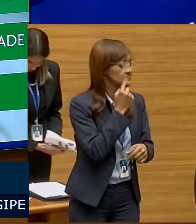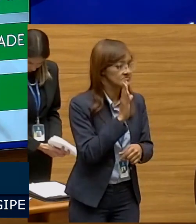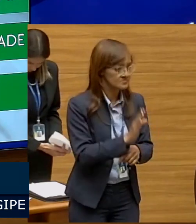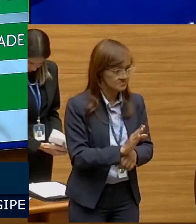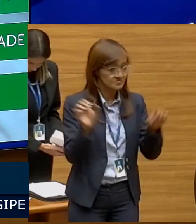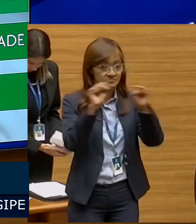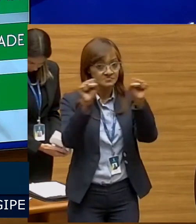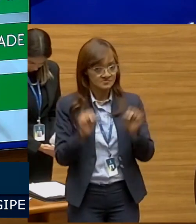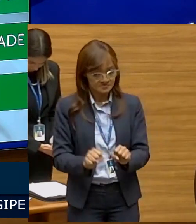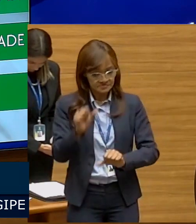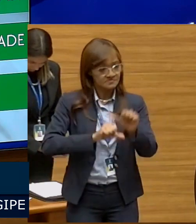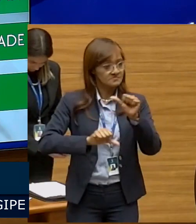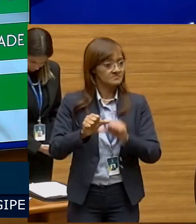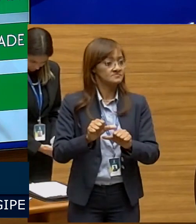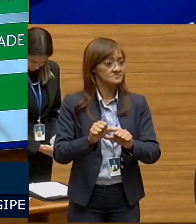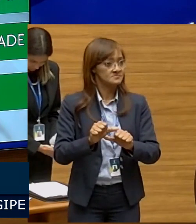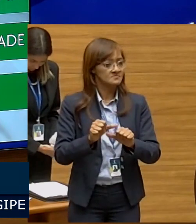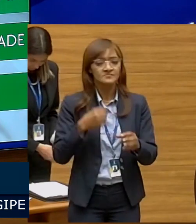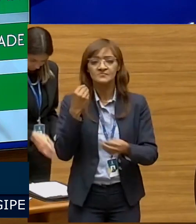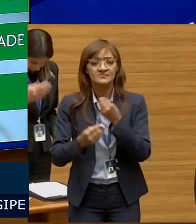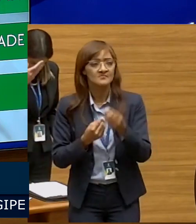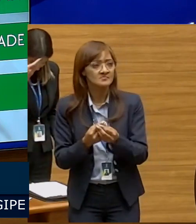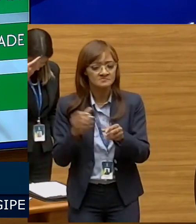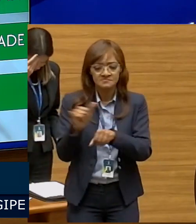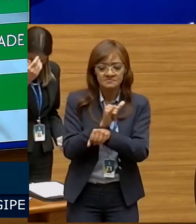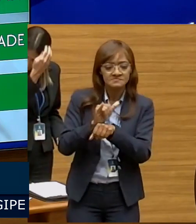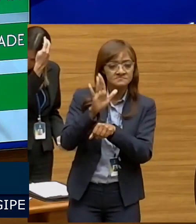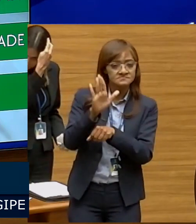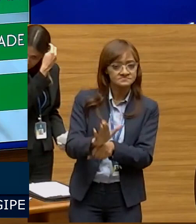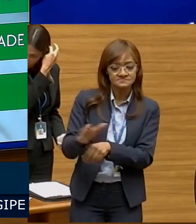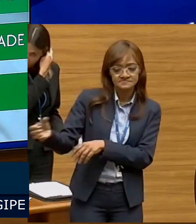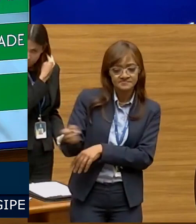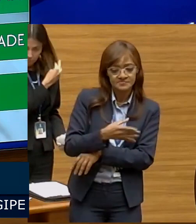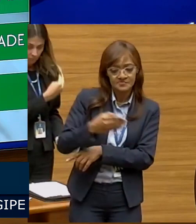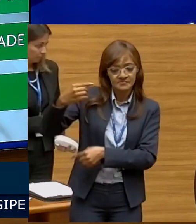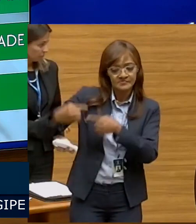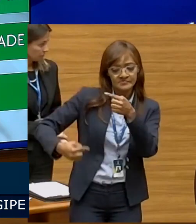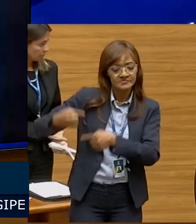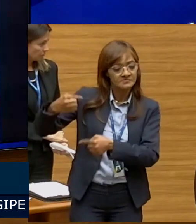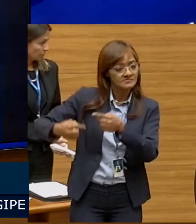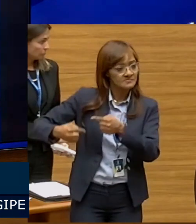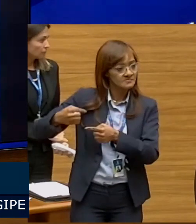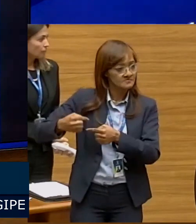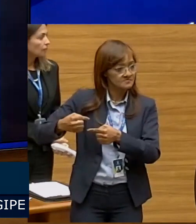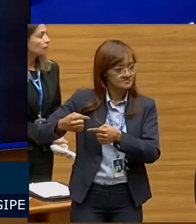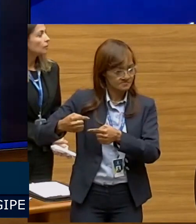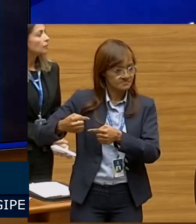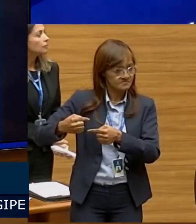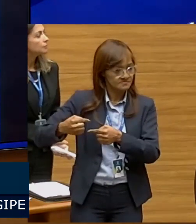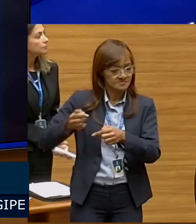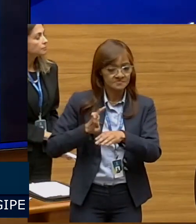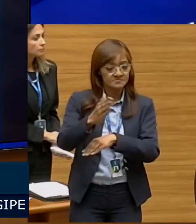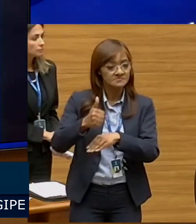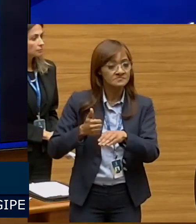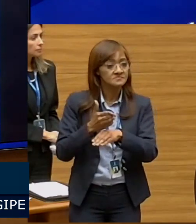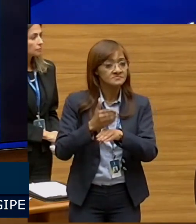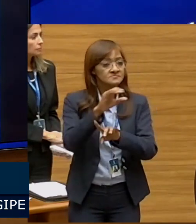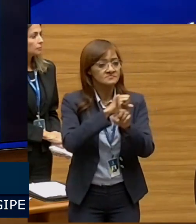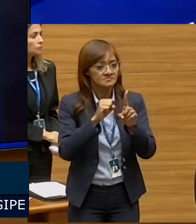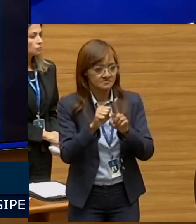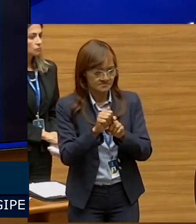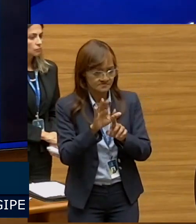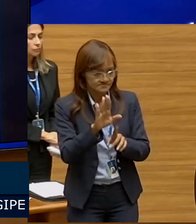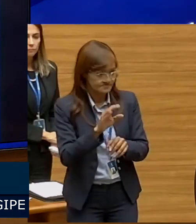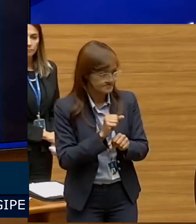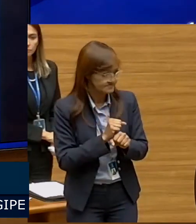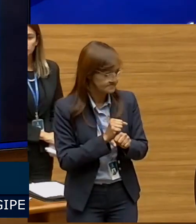sistema, articular políticas públicas e desenvolver uma nova política de acessível dentro dessa sociedade. Trazendo uma